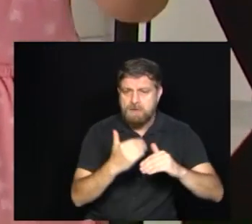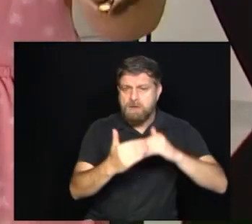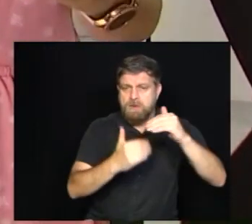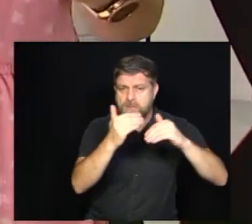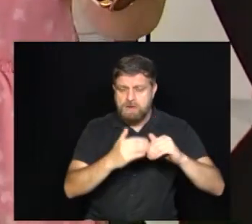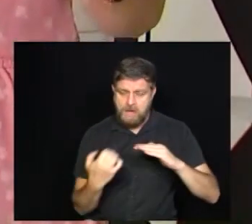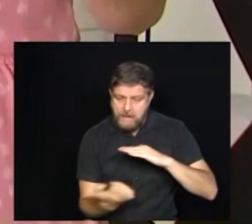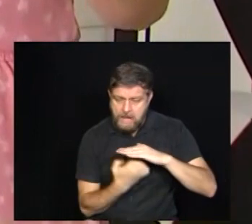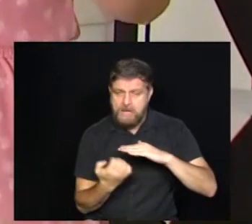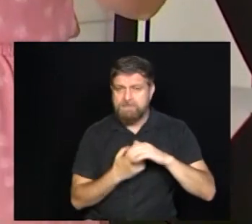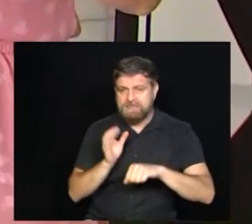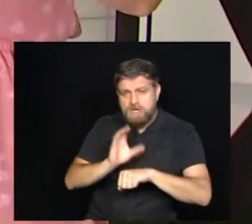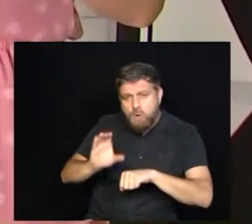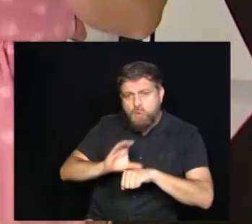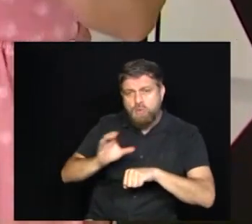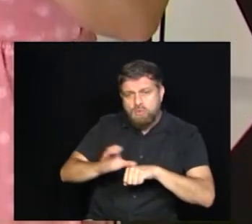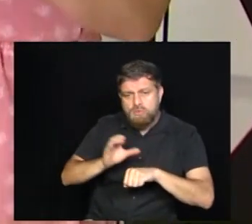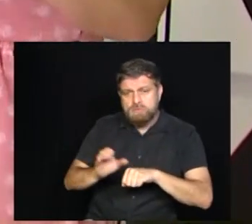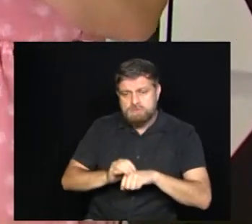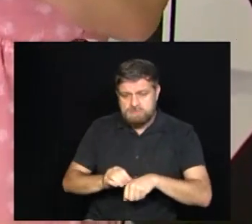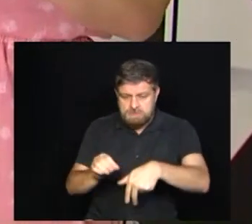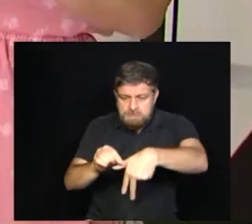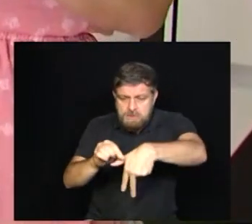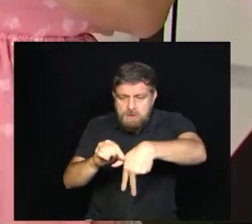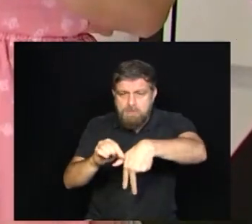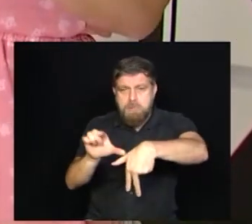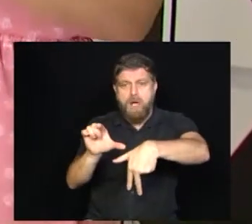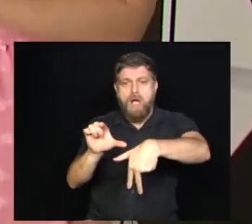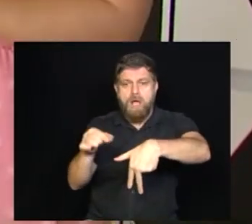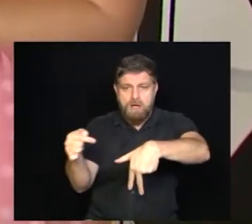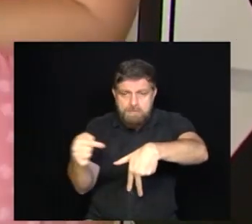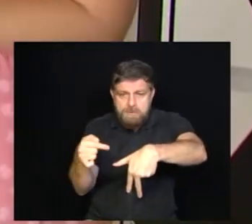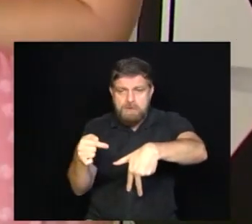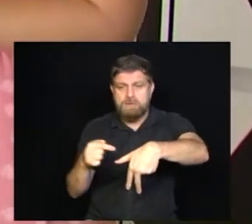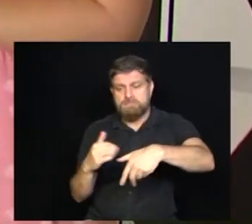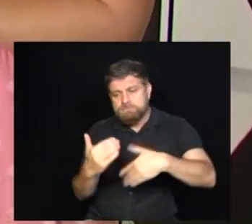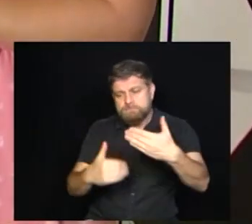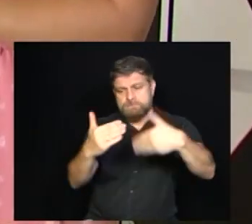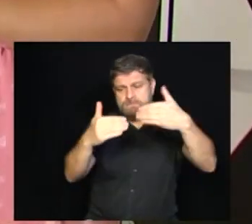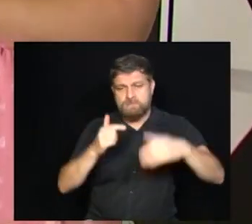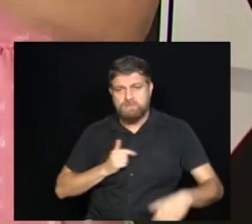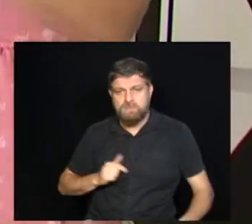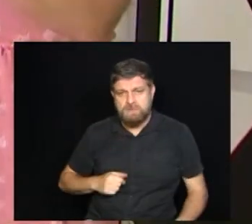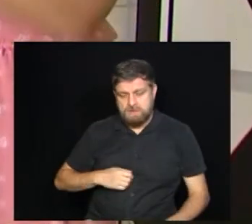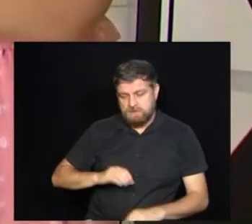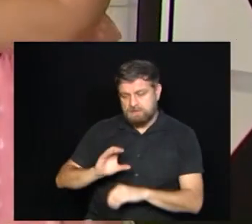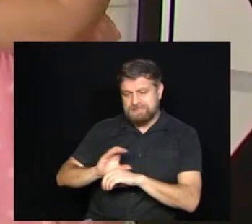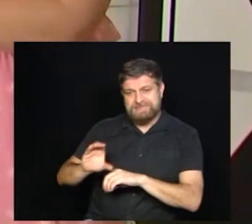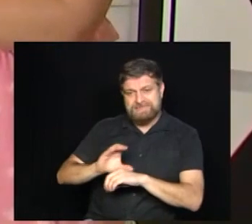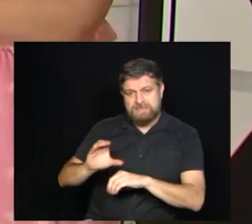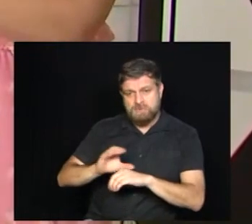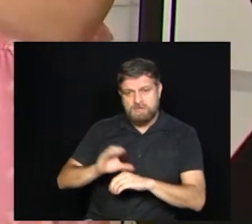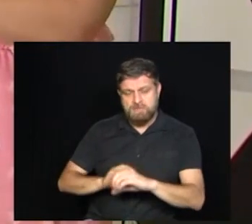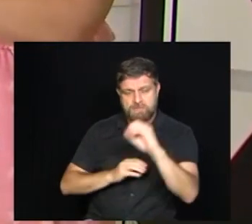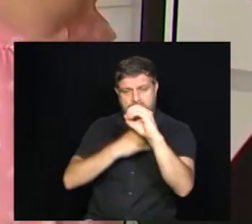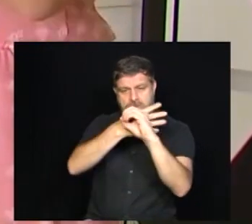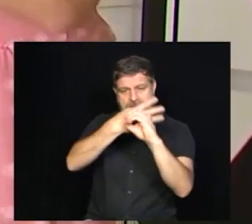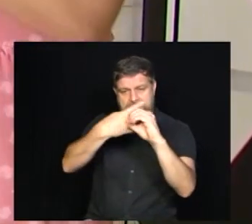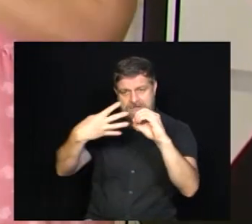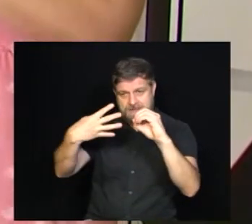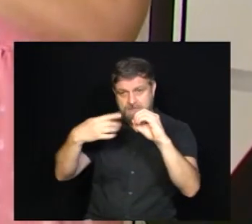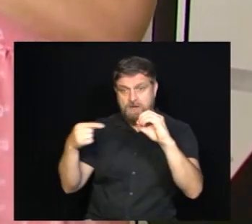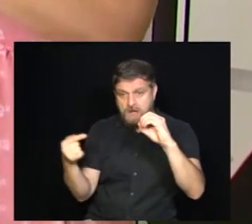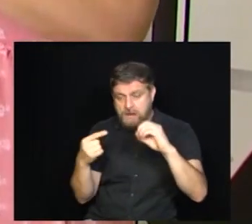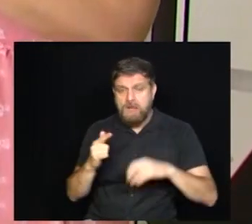empresa pode oferecer cursos. Pensando nessa competência, nós temos a Ceprocamp aqui, que oferta cursos